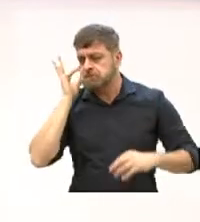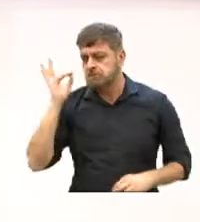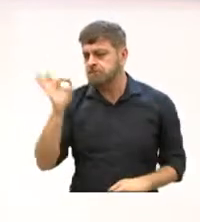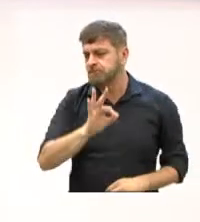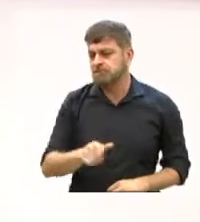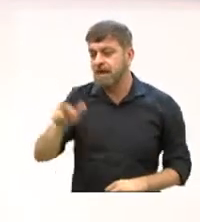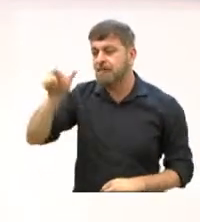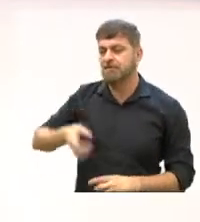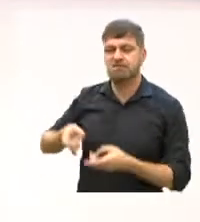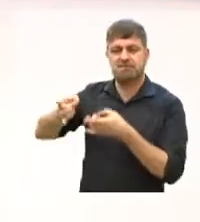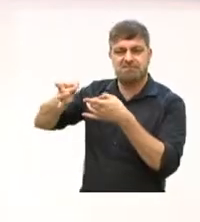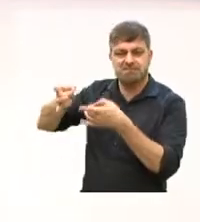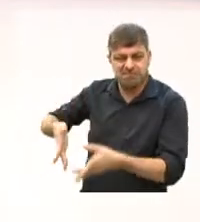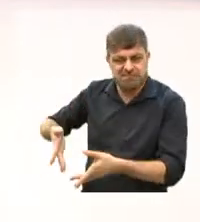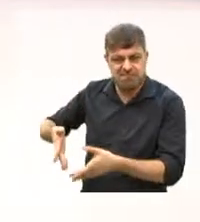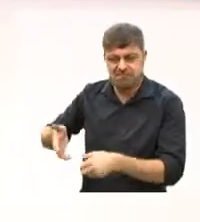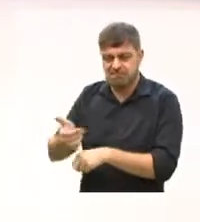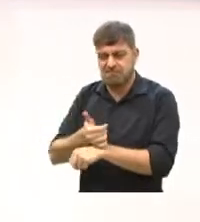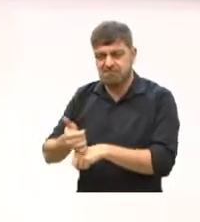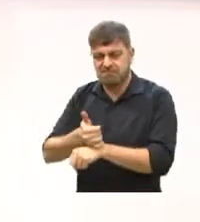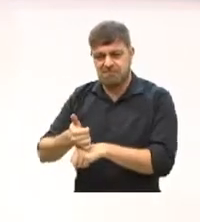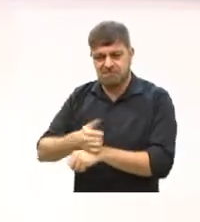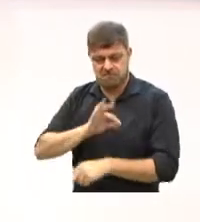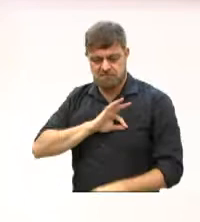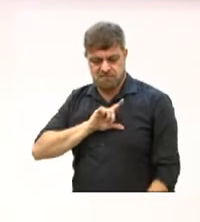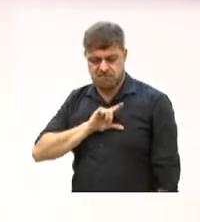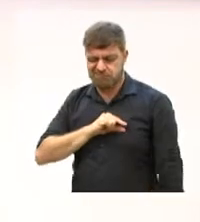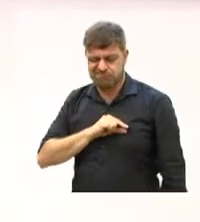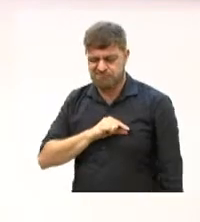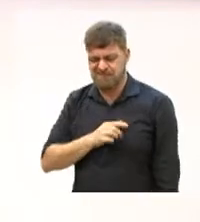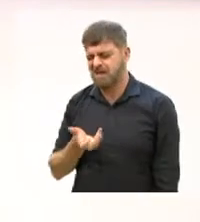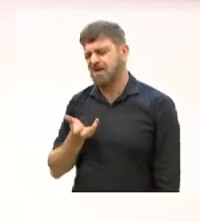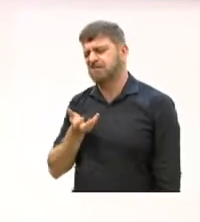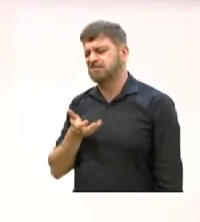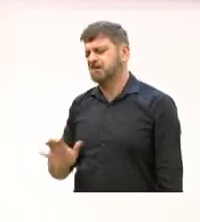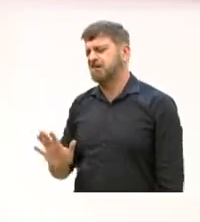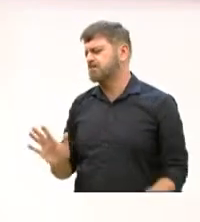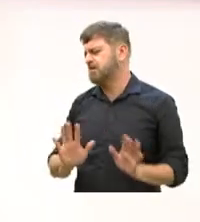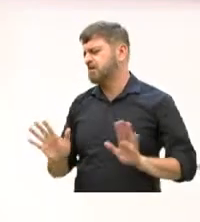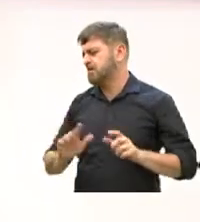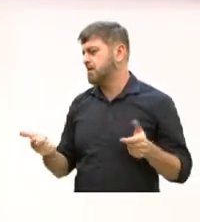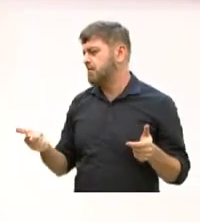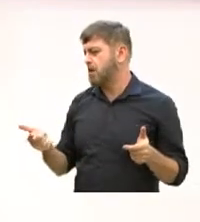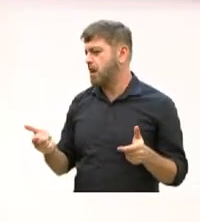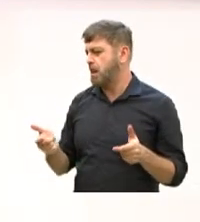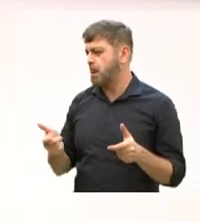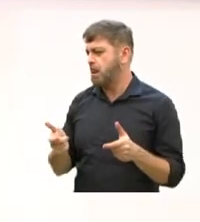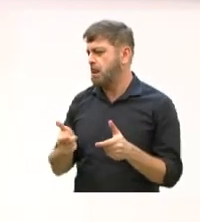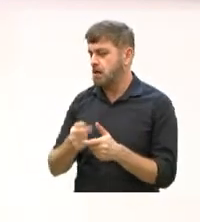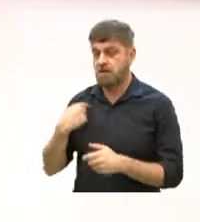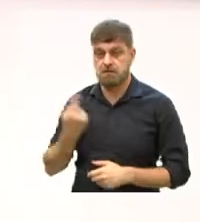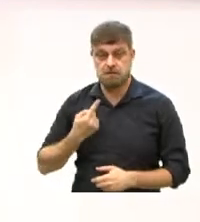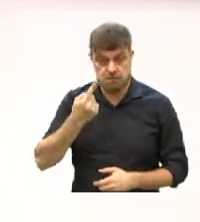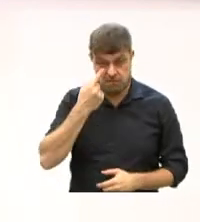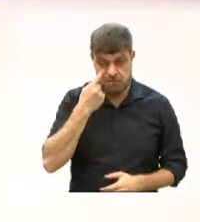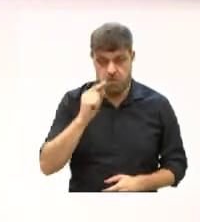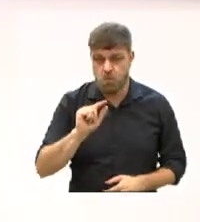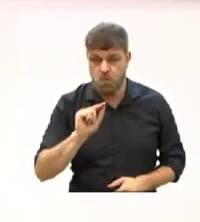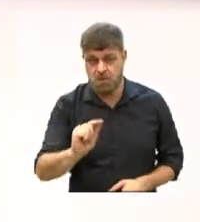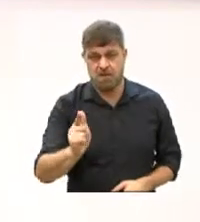em razão dessa carreira que acaba sendo um desestímulo para esses estudantes, né? Então, a gente vê que